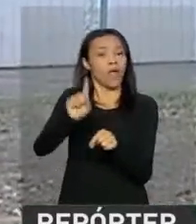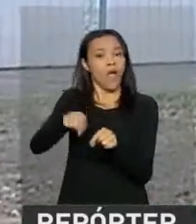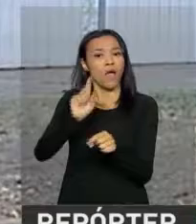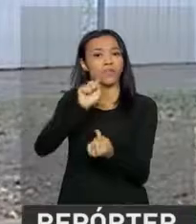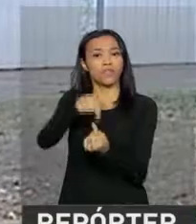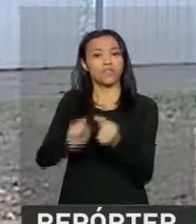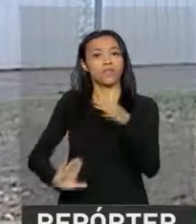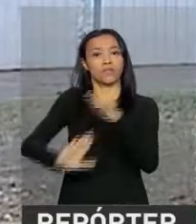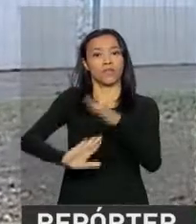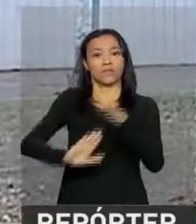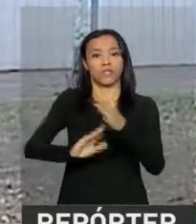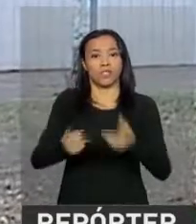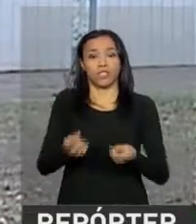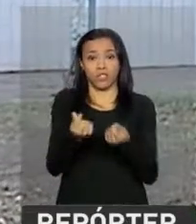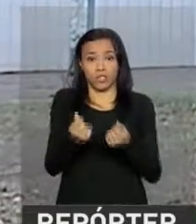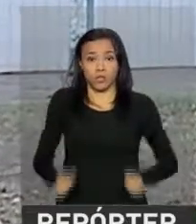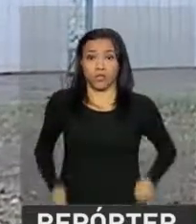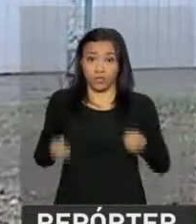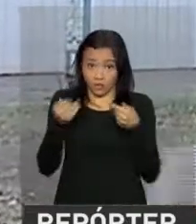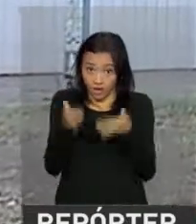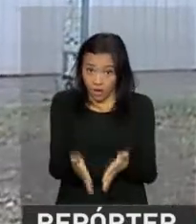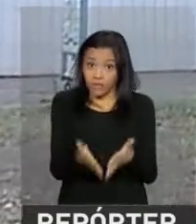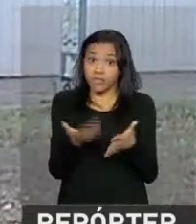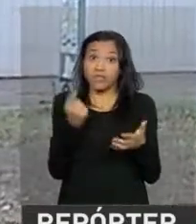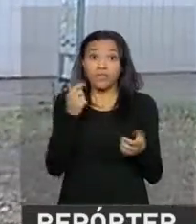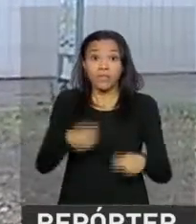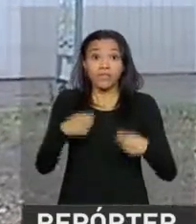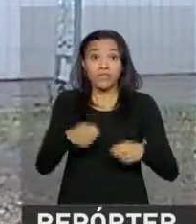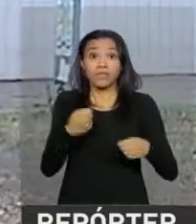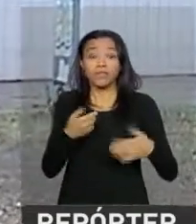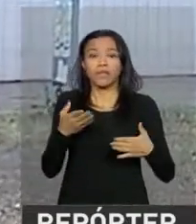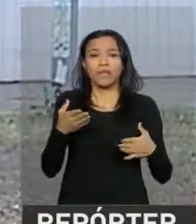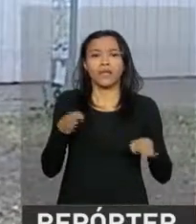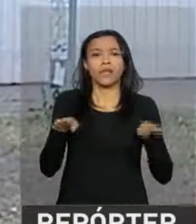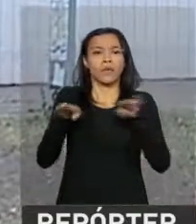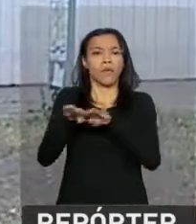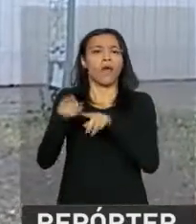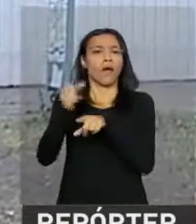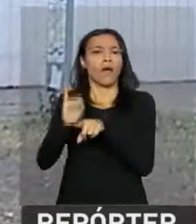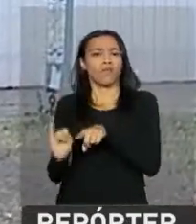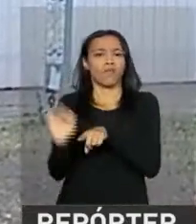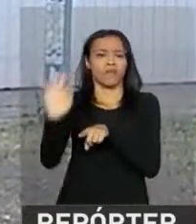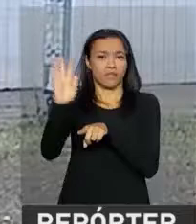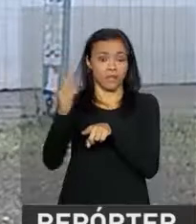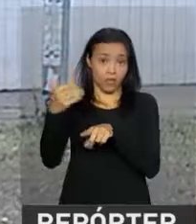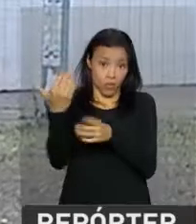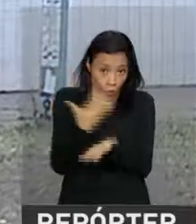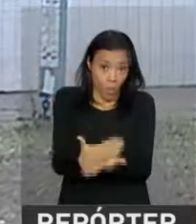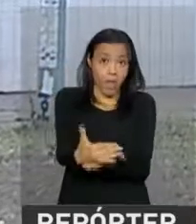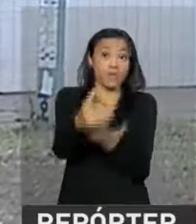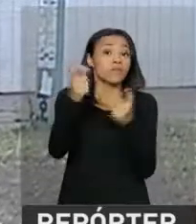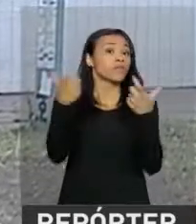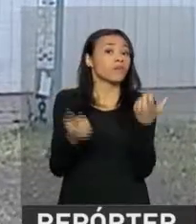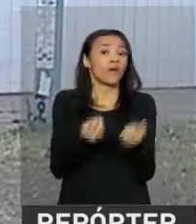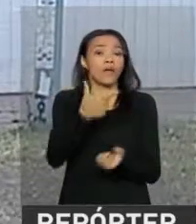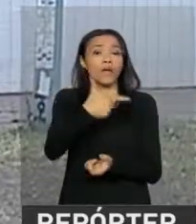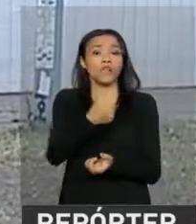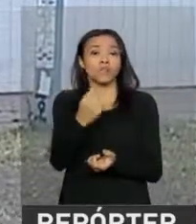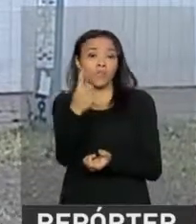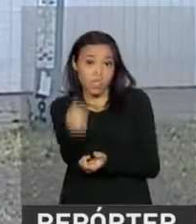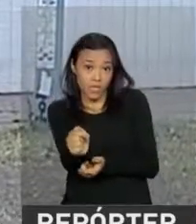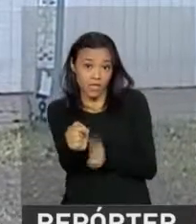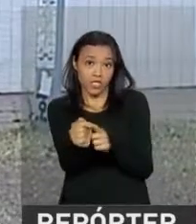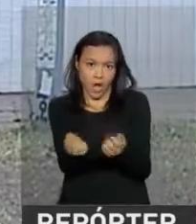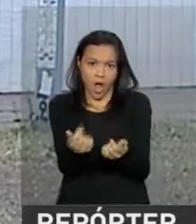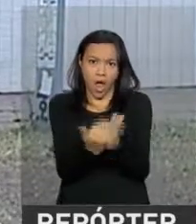teto para o aumento dos gastos que deve ser igual à inflação do ano anterior. Isso quer dizer que a partir de 2017, os gastos só